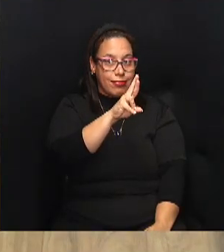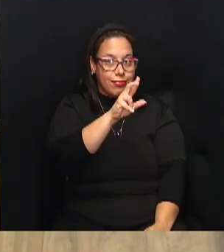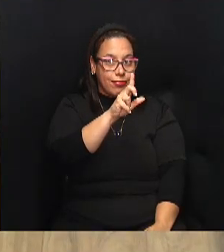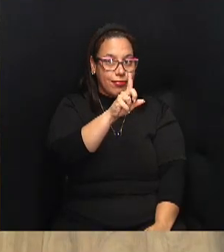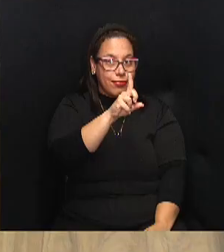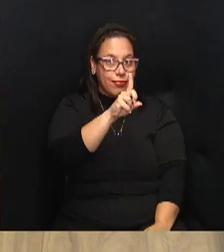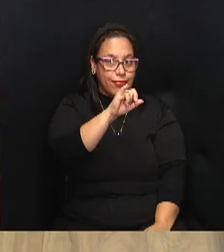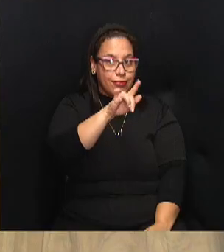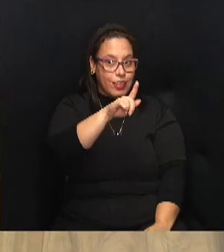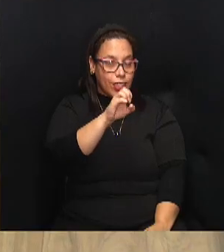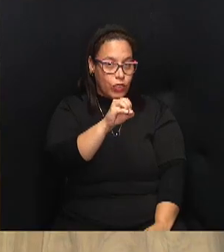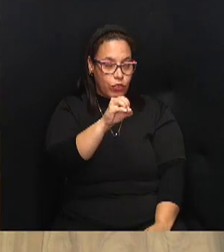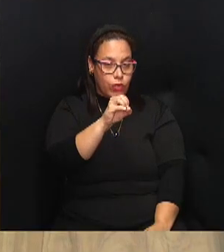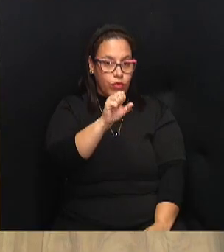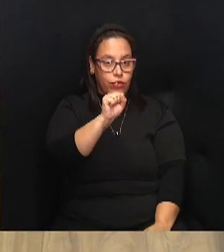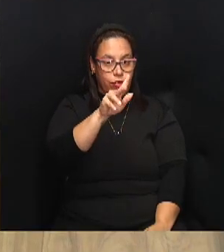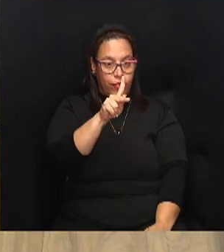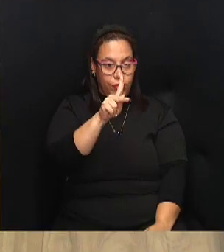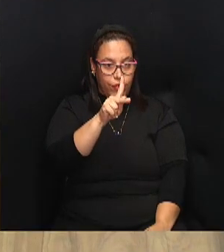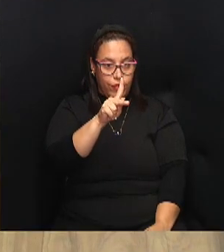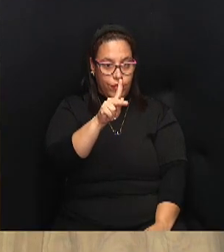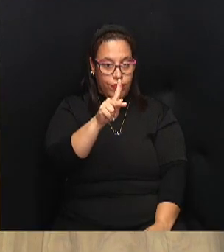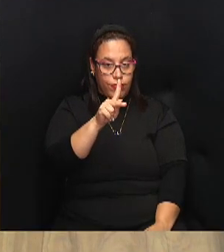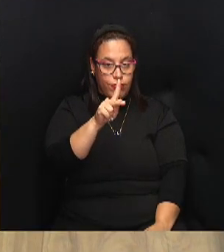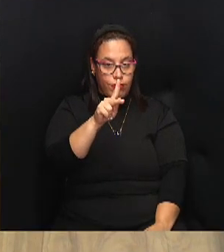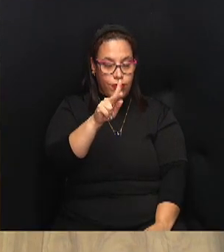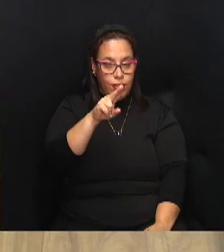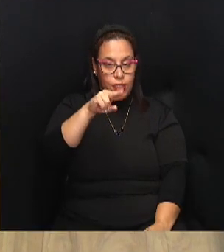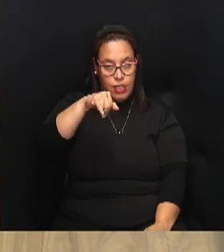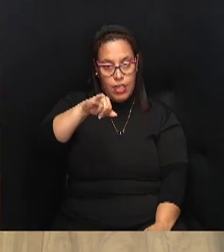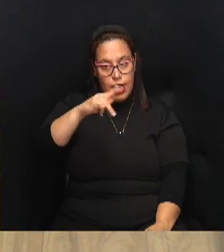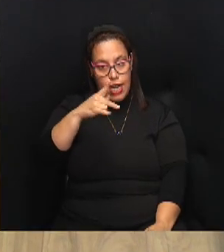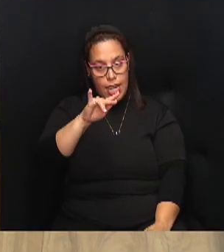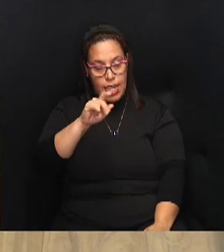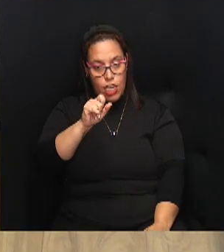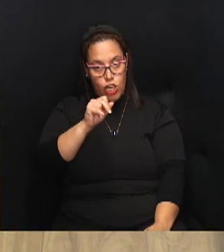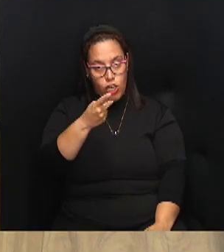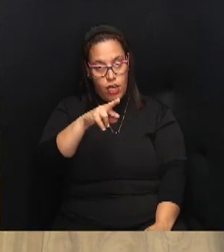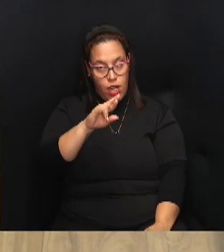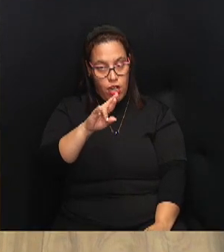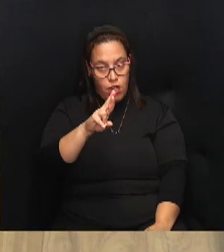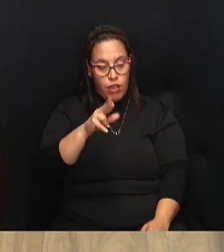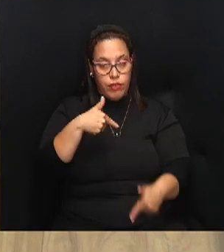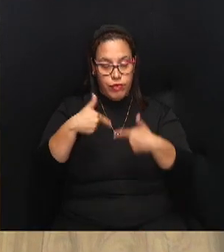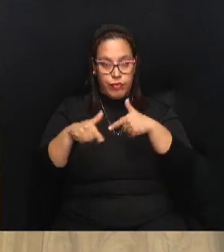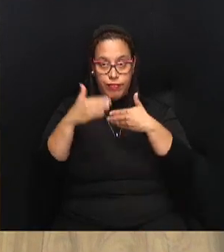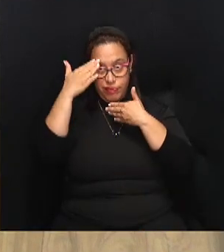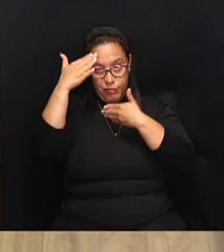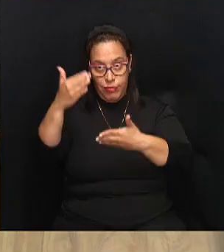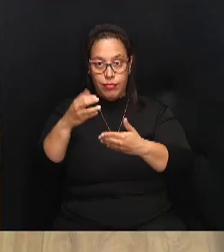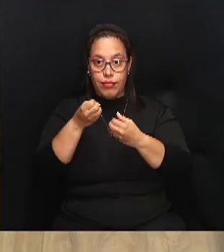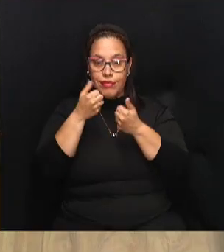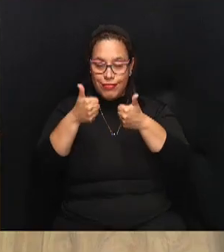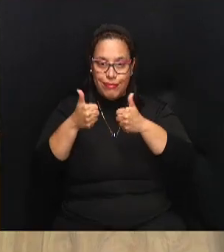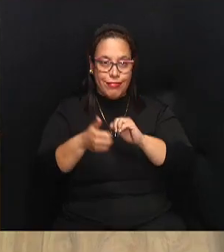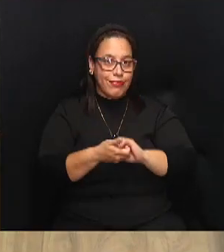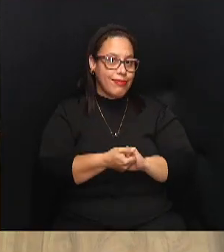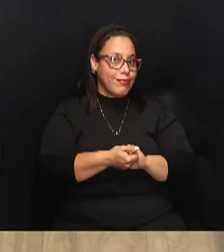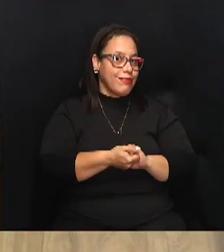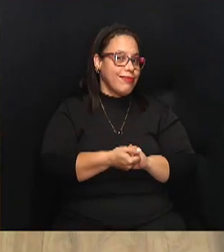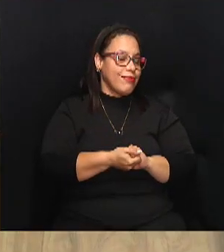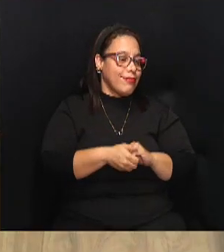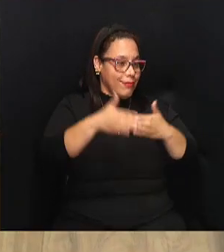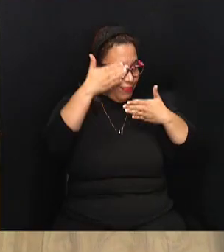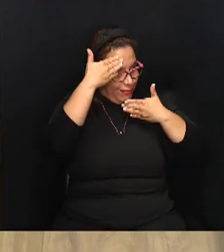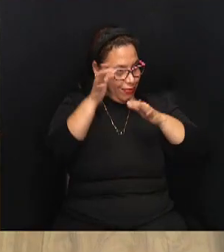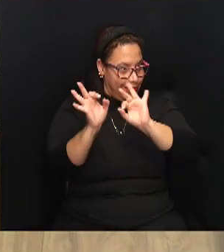Diego SP. Igor Diego SP e @Nick Schneider para nos seguir e acompanhar nosso trabalho. Muito obrigado, valeu, gente. Valeu. E eu